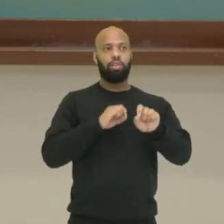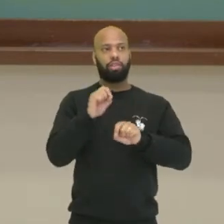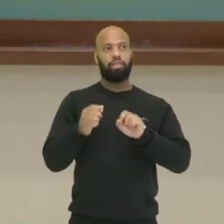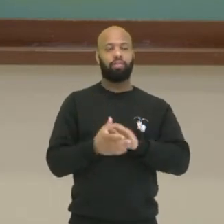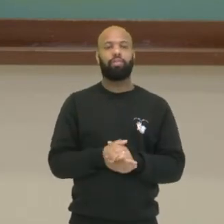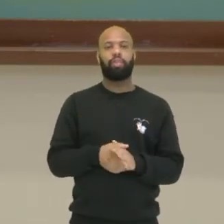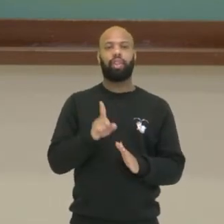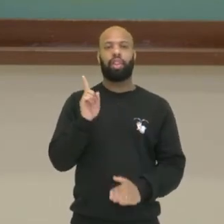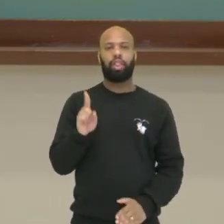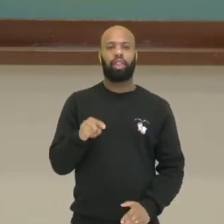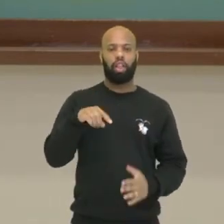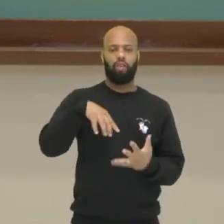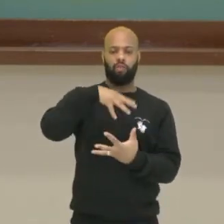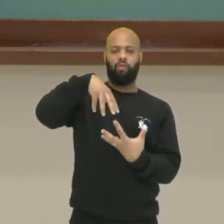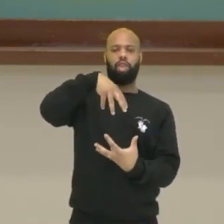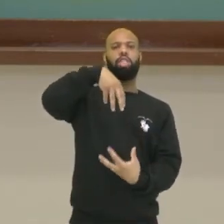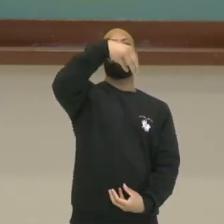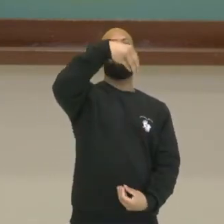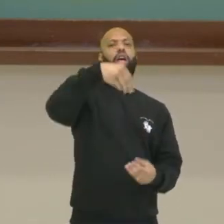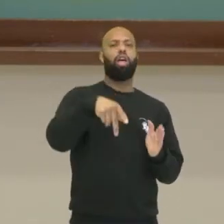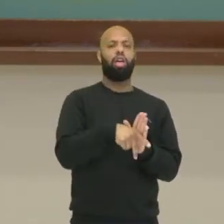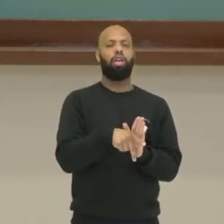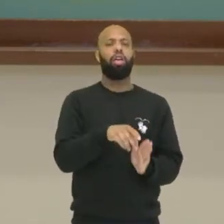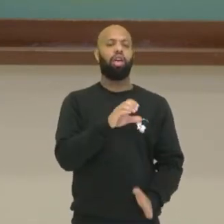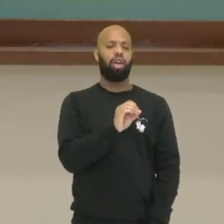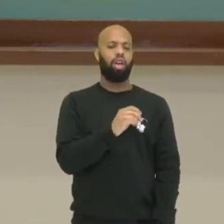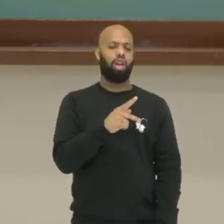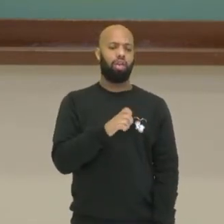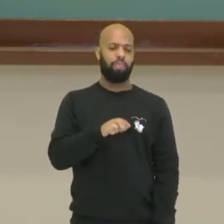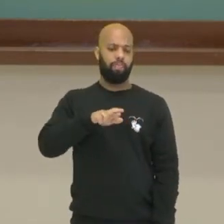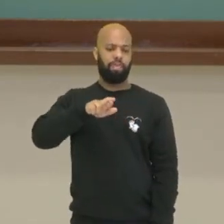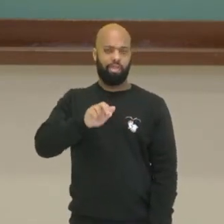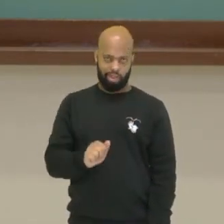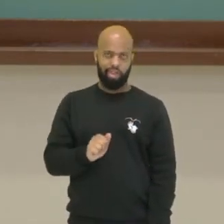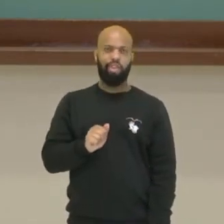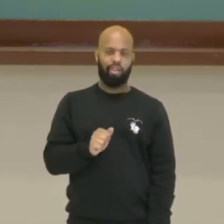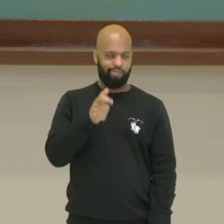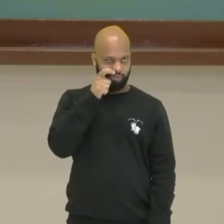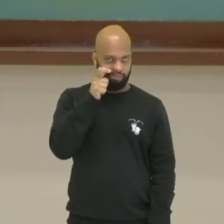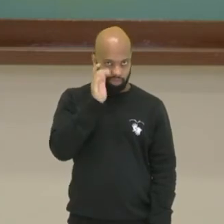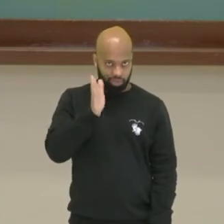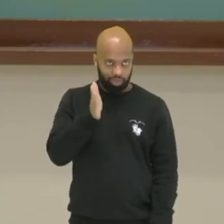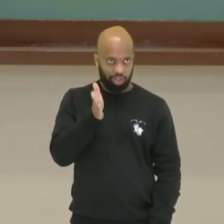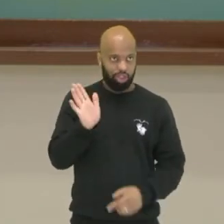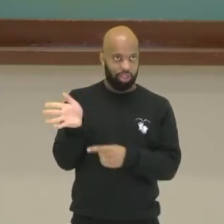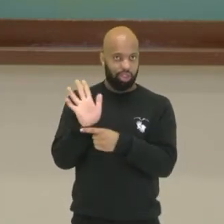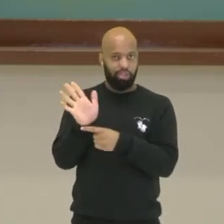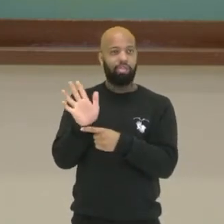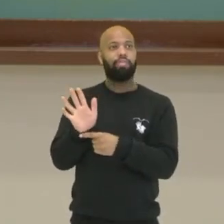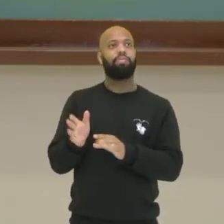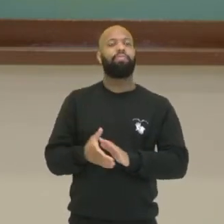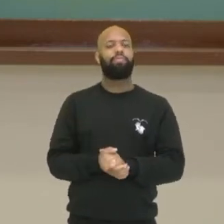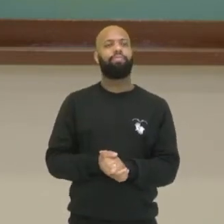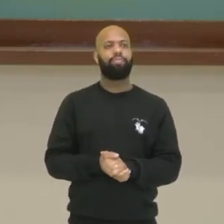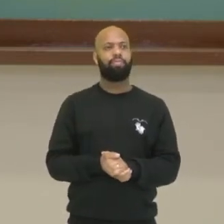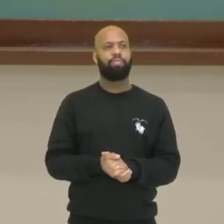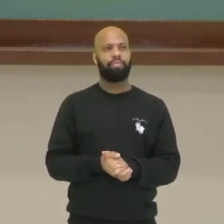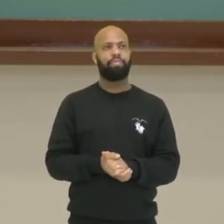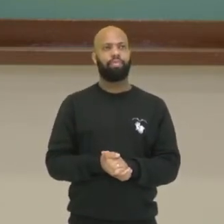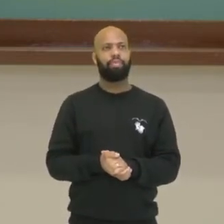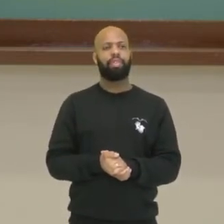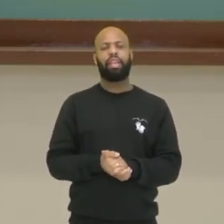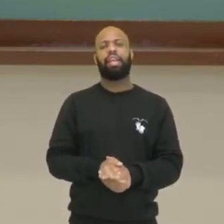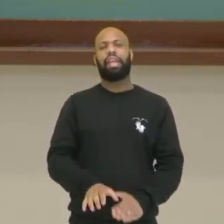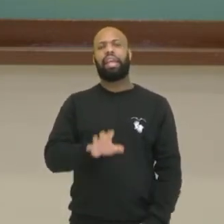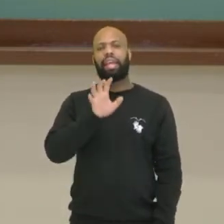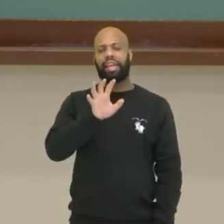Fantasma da Ópera. Já assistiu O Fantasma da Ópera? Cara, O